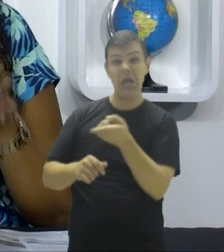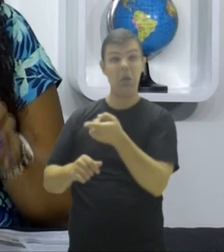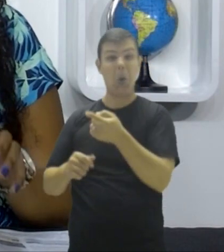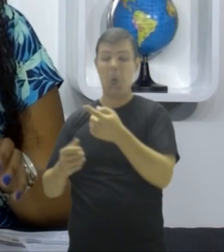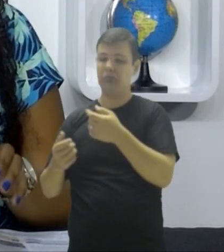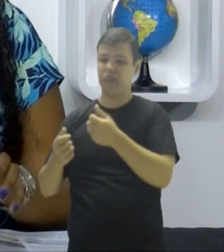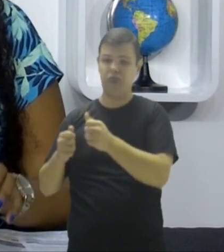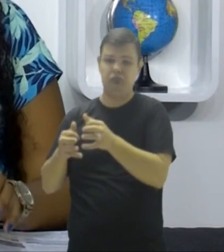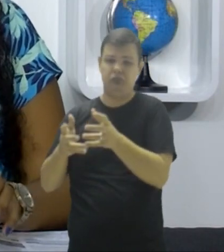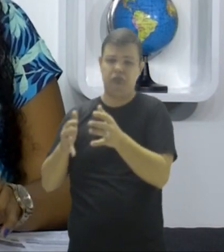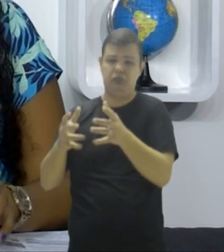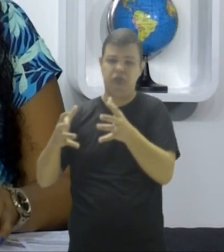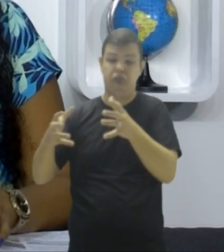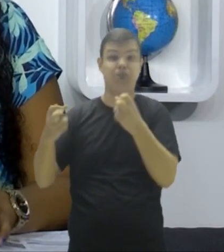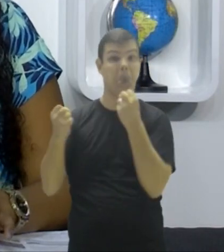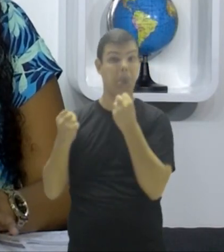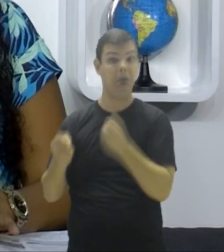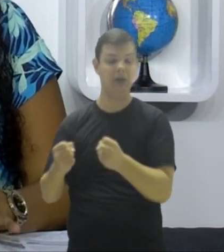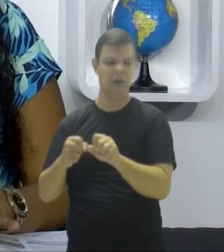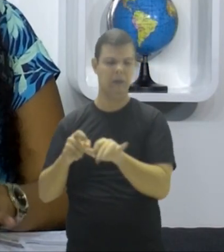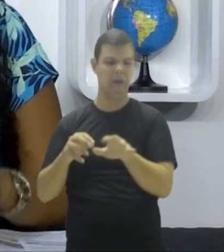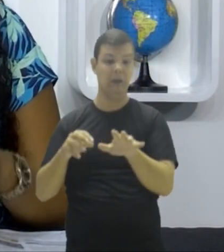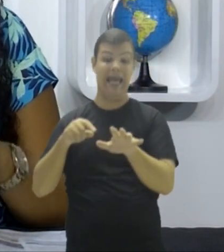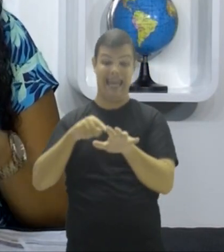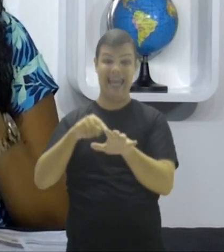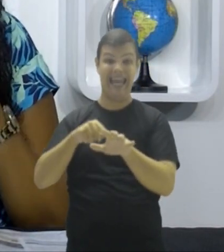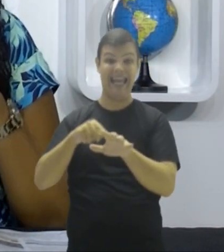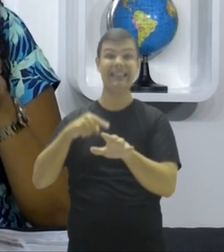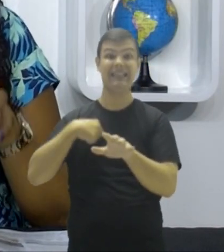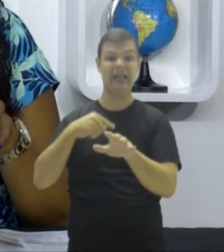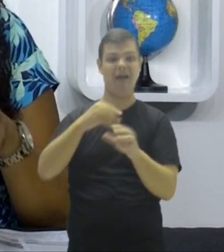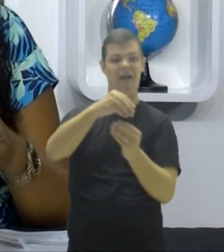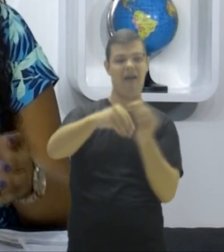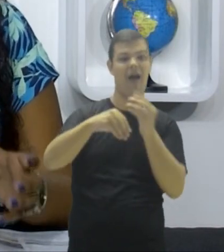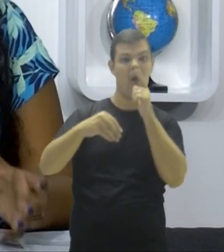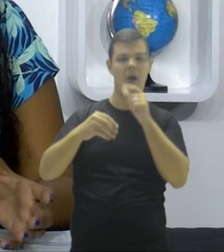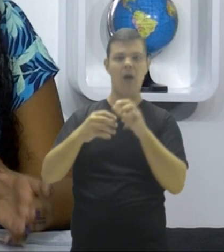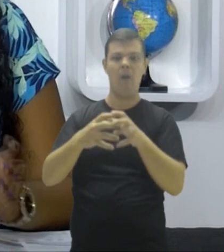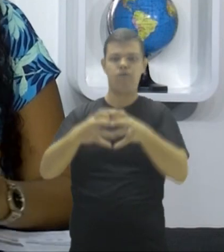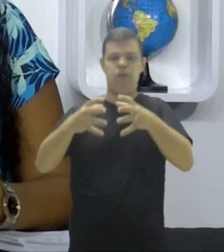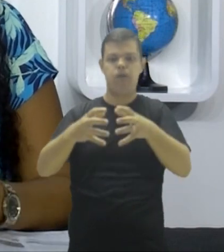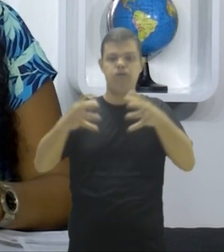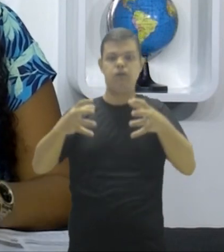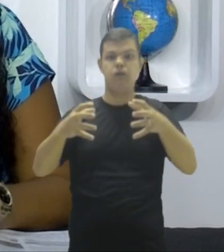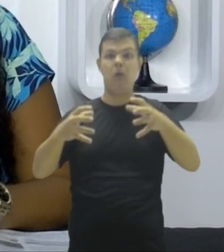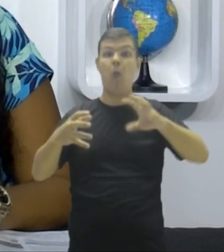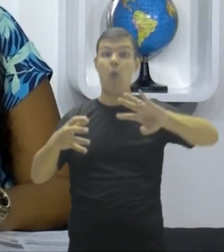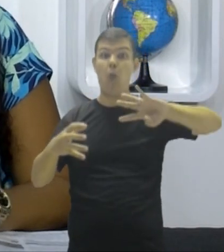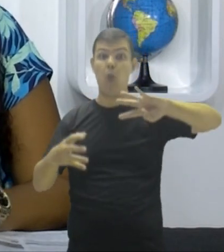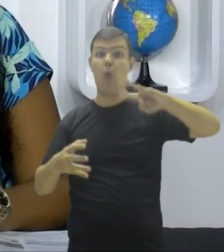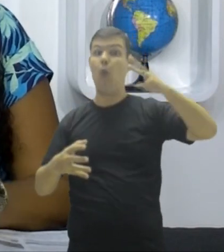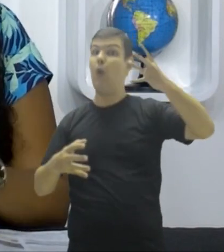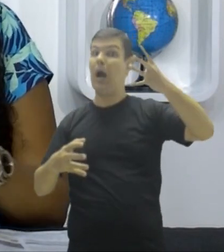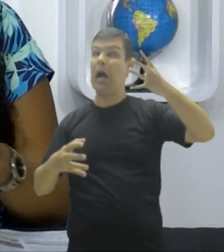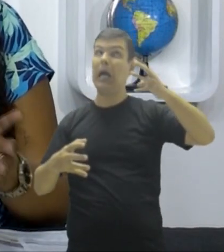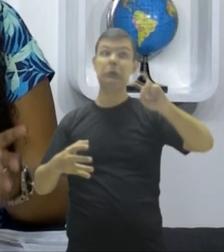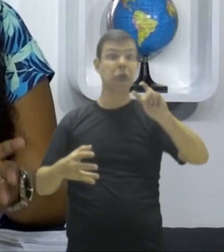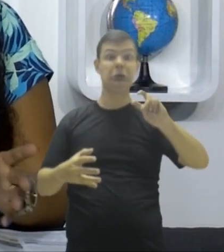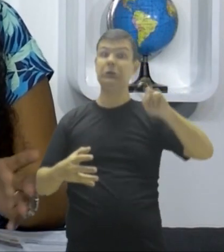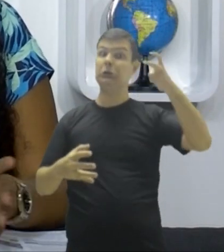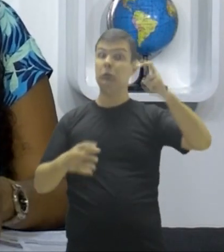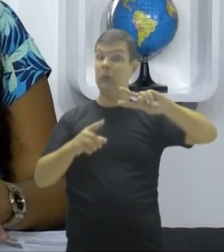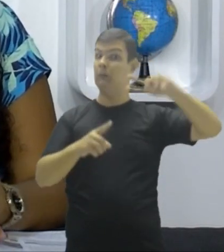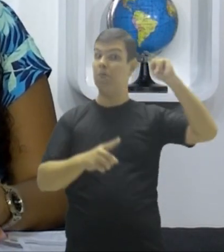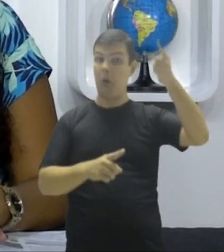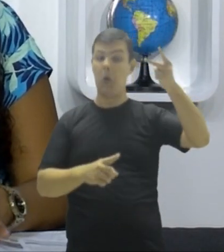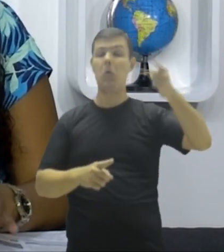só, o petróleo cru, quando ele entra em contato com a água, ele pode aumentar de volume de 4 a 5 vezes. Então,